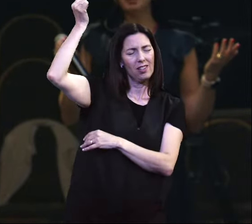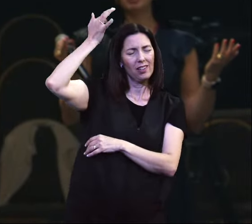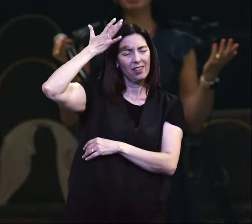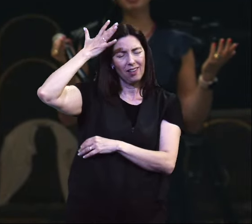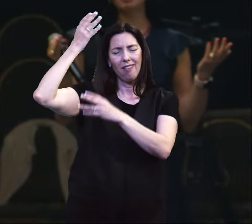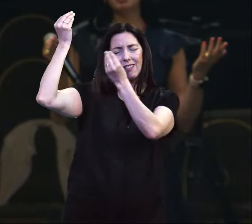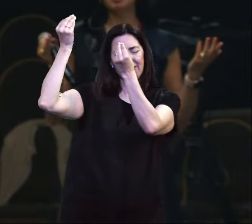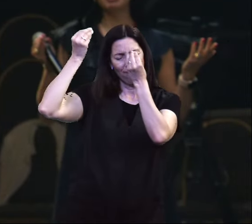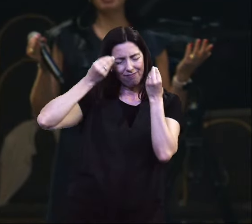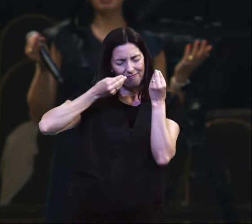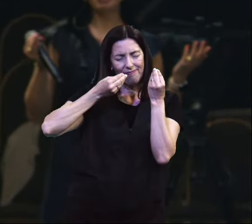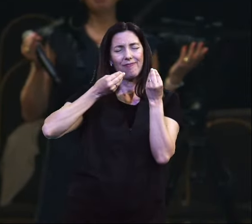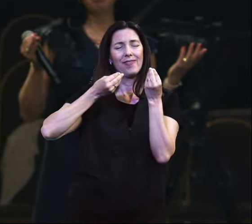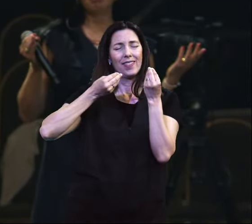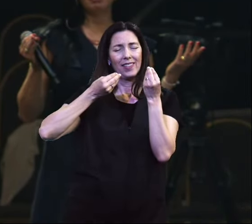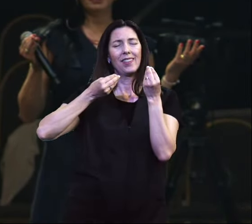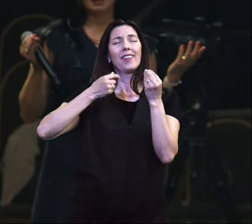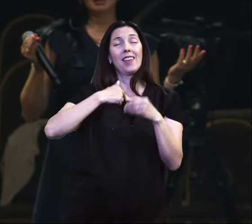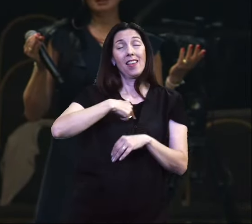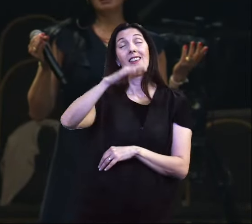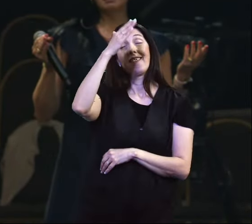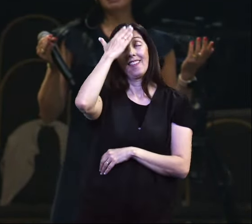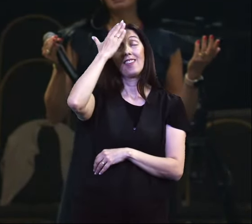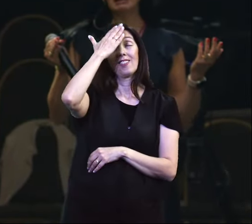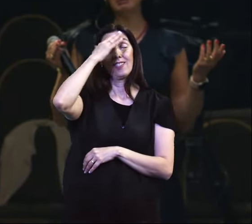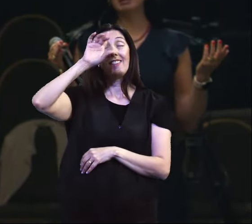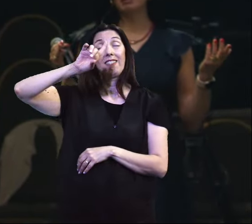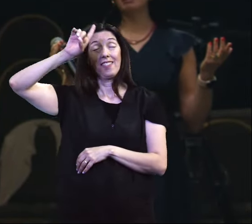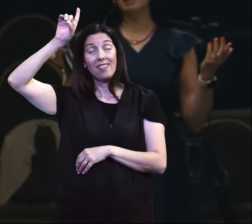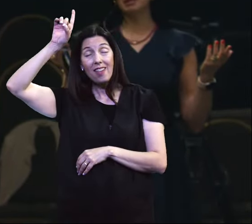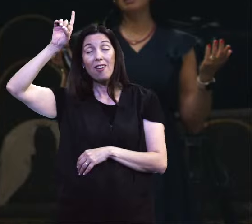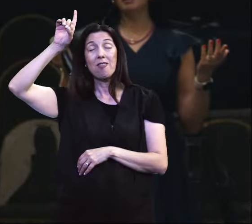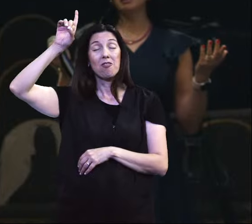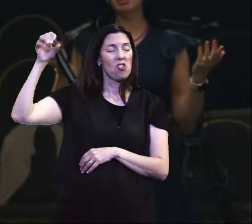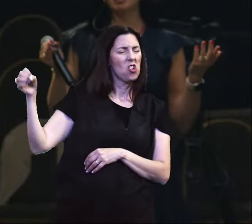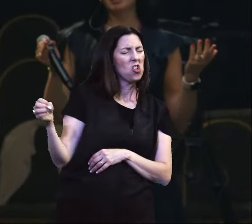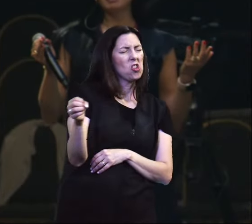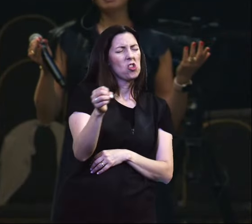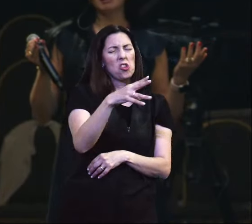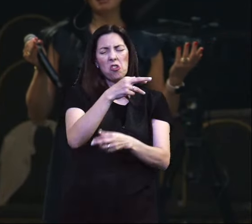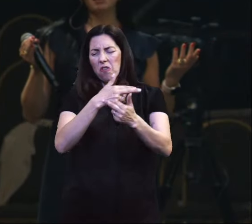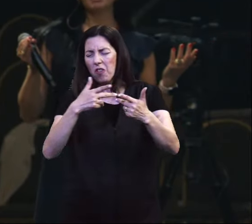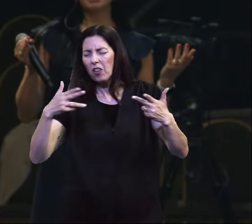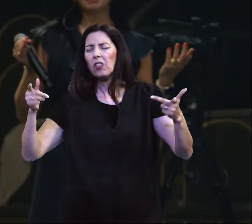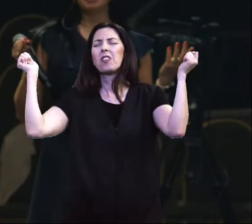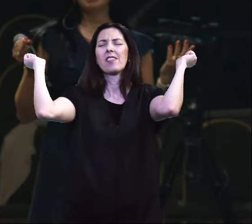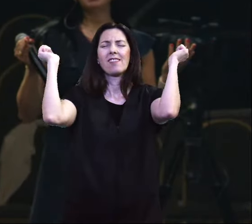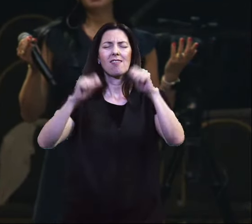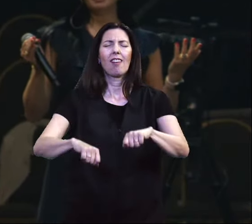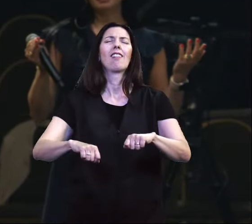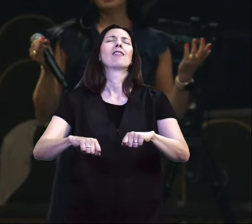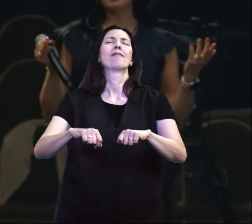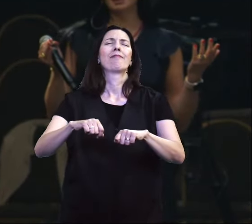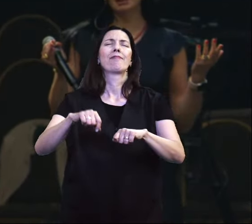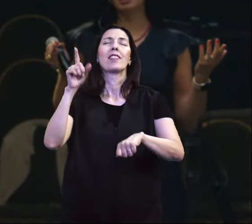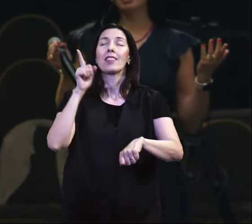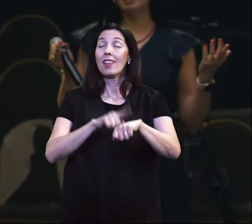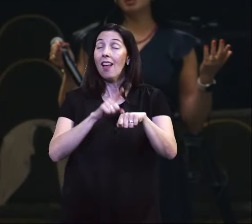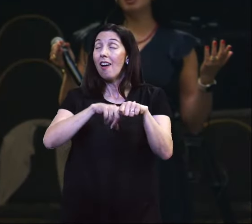Eu creio que o Senhor pode fazer algo sem precedentes. Quando o Senhor tem algo para